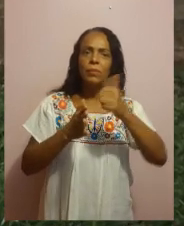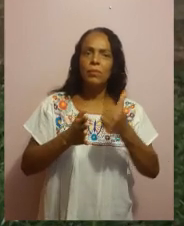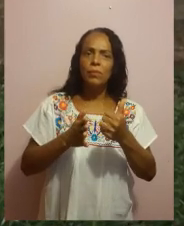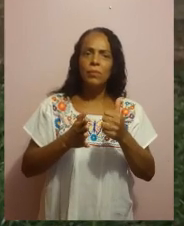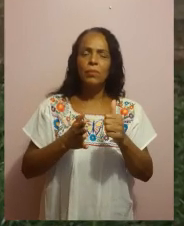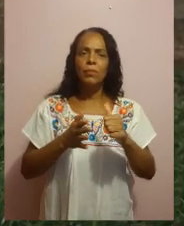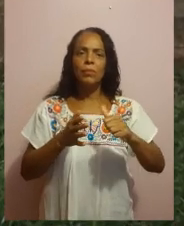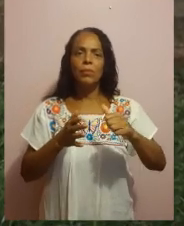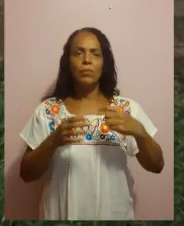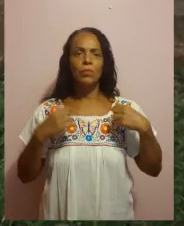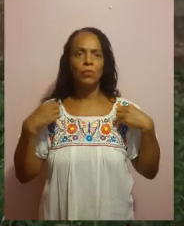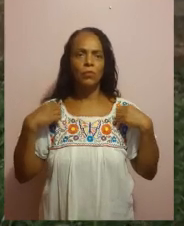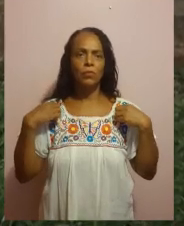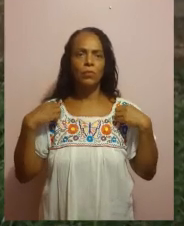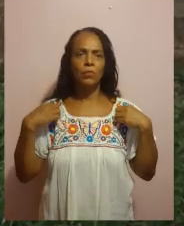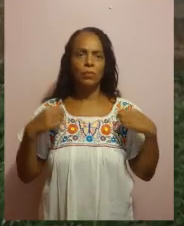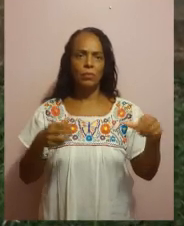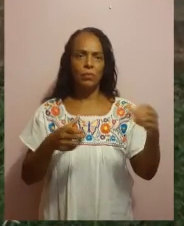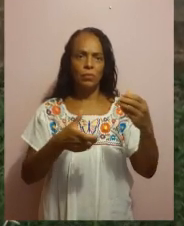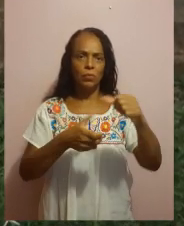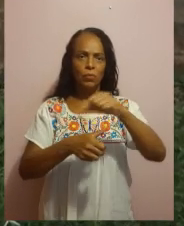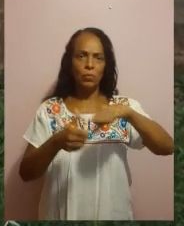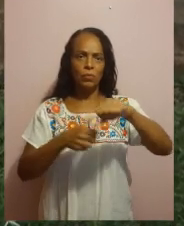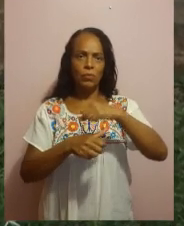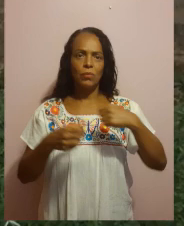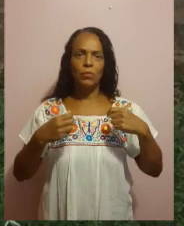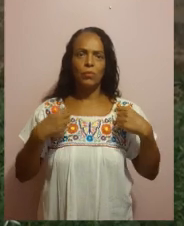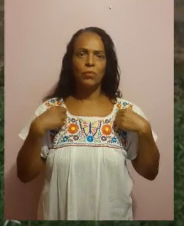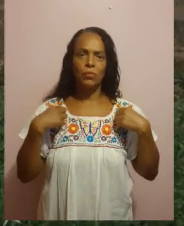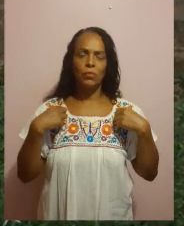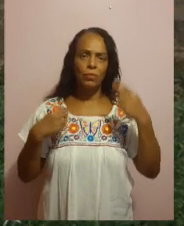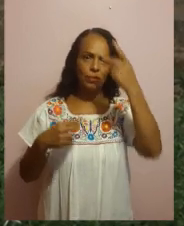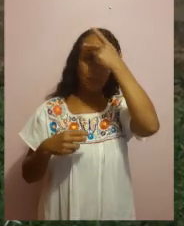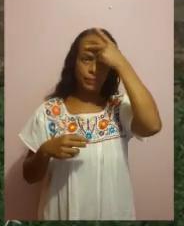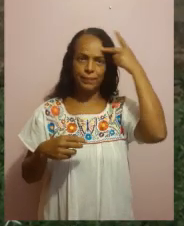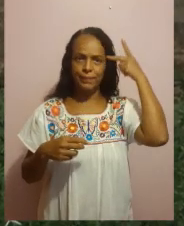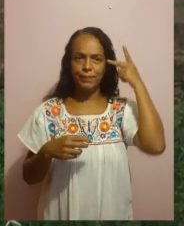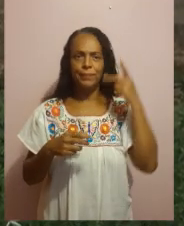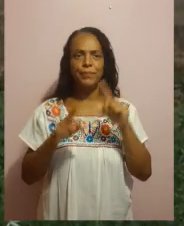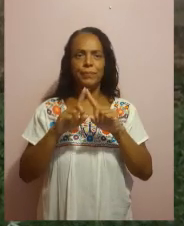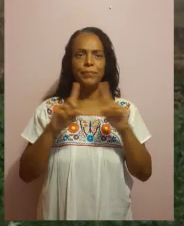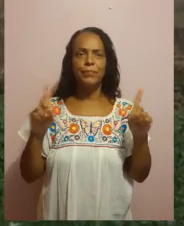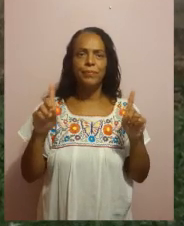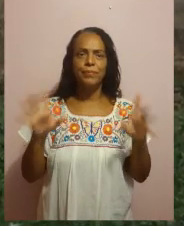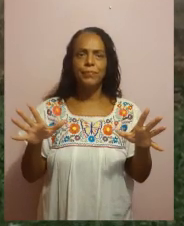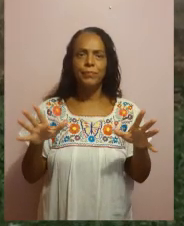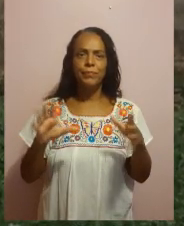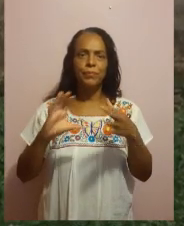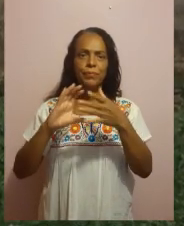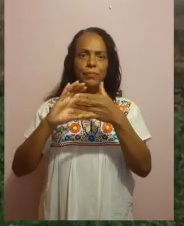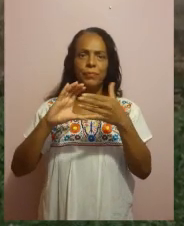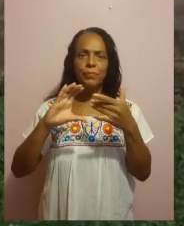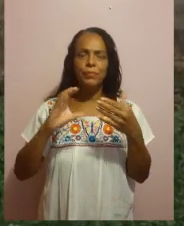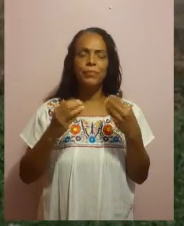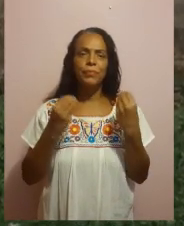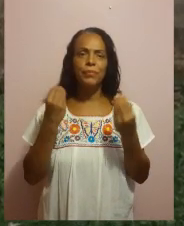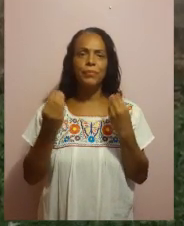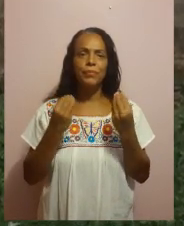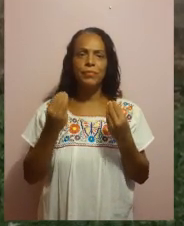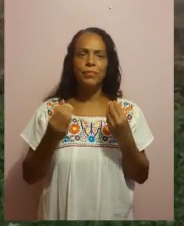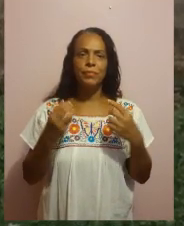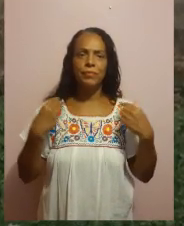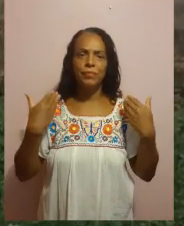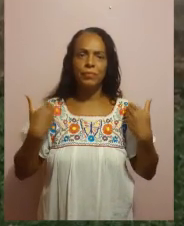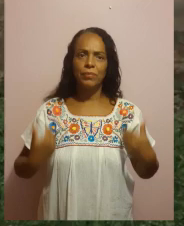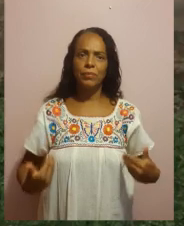pouquinho de como eram as características deste fardamento. Aqui eu